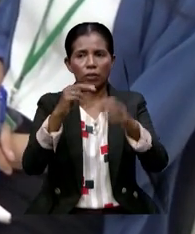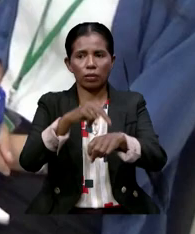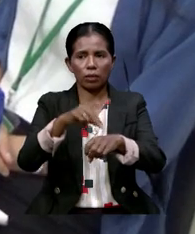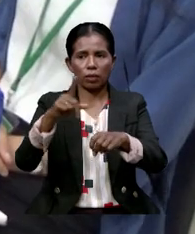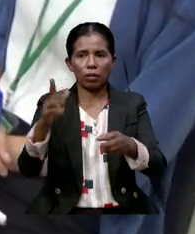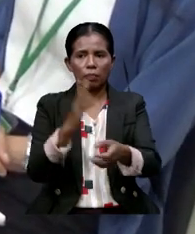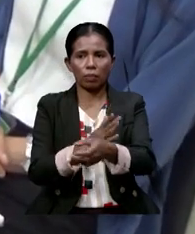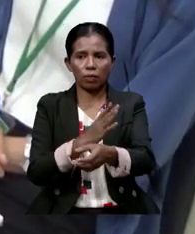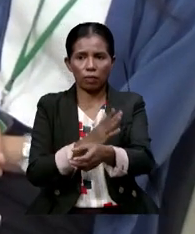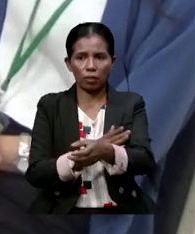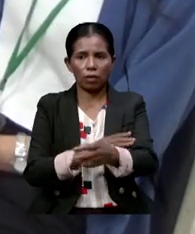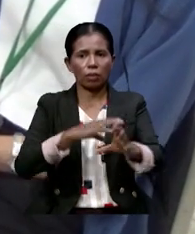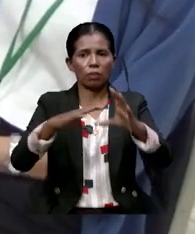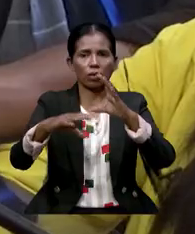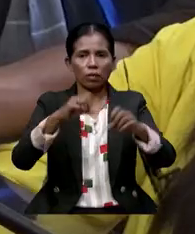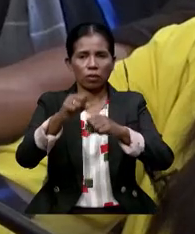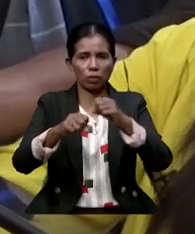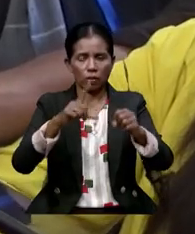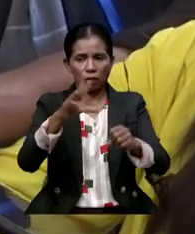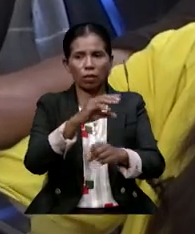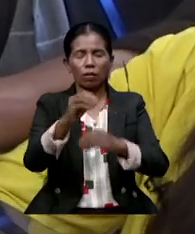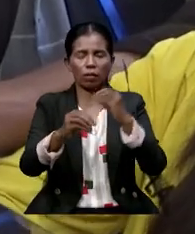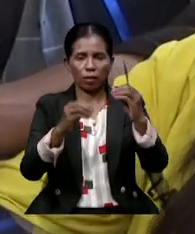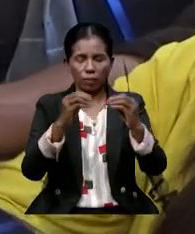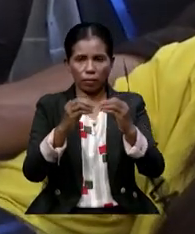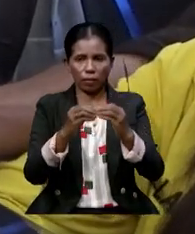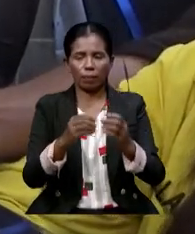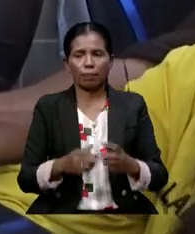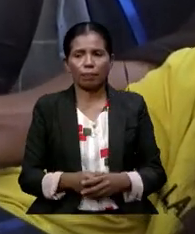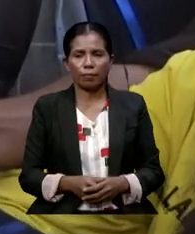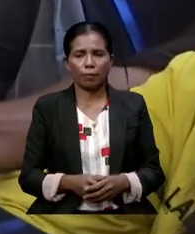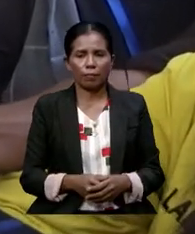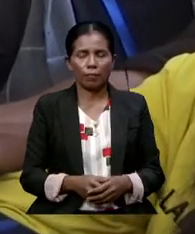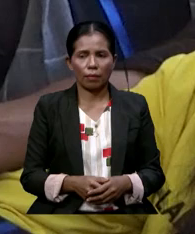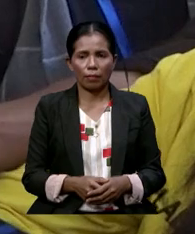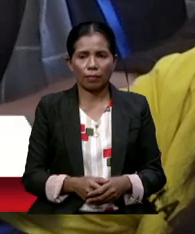a comunicação social. Nem significa que o